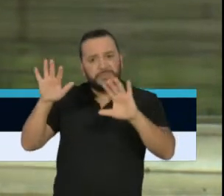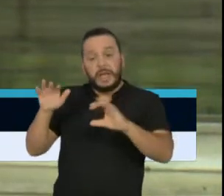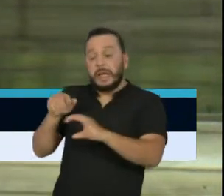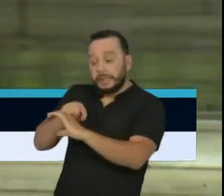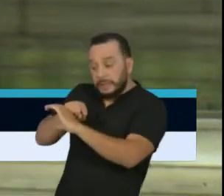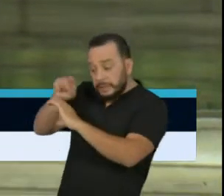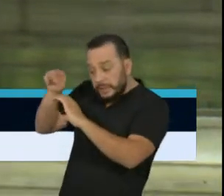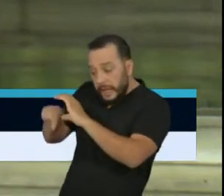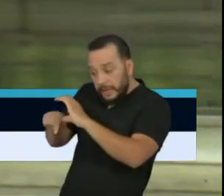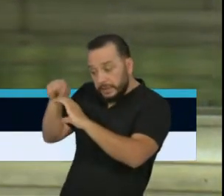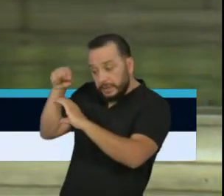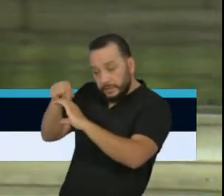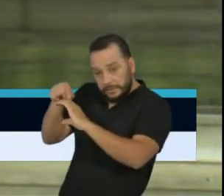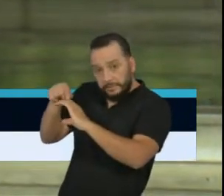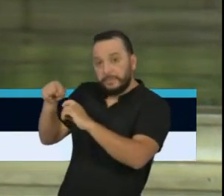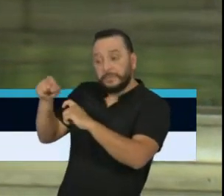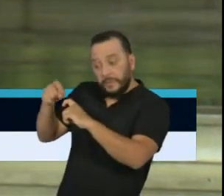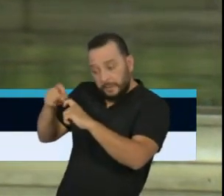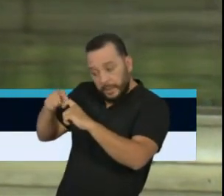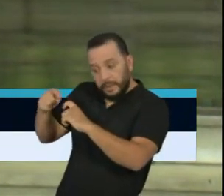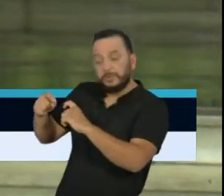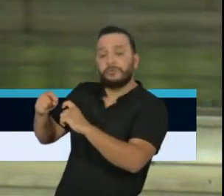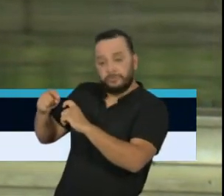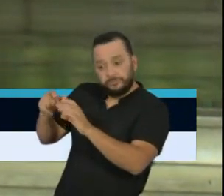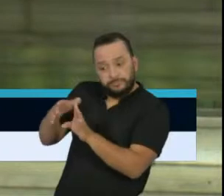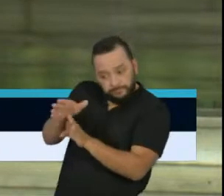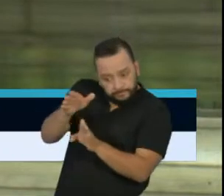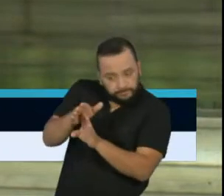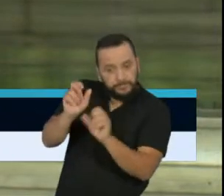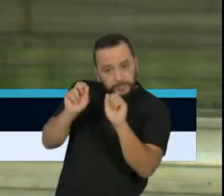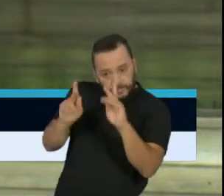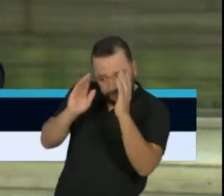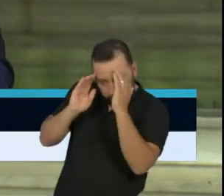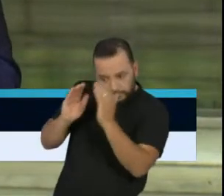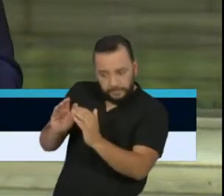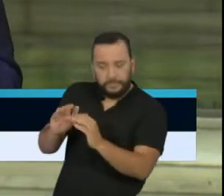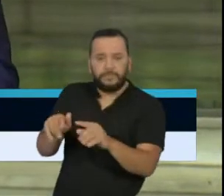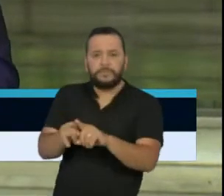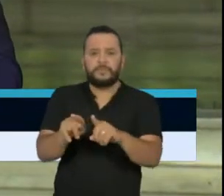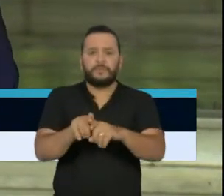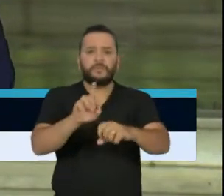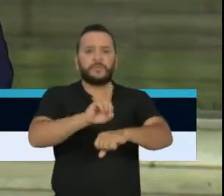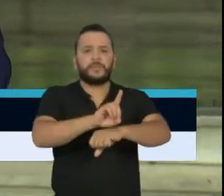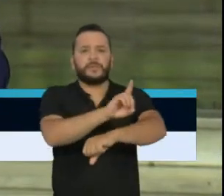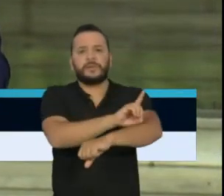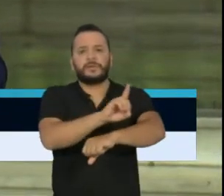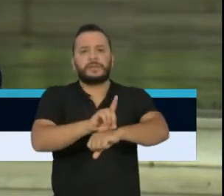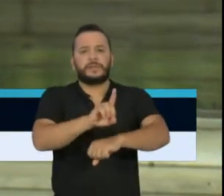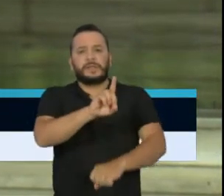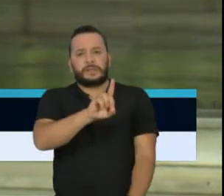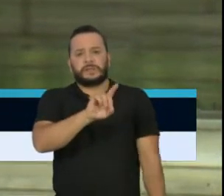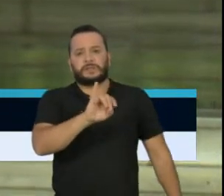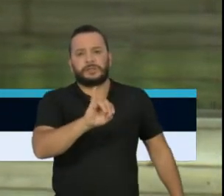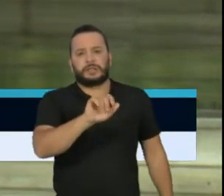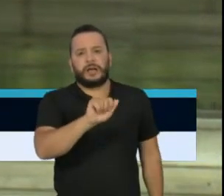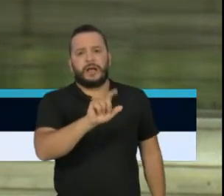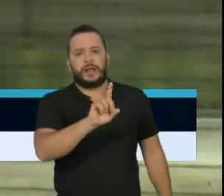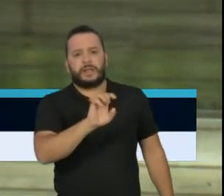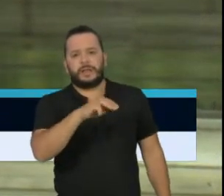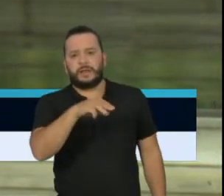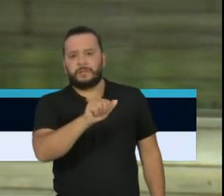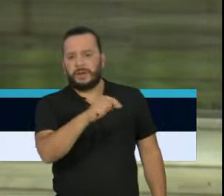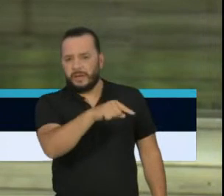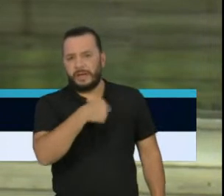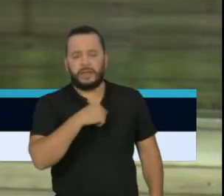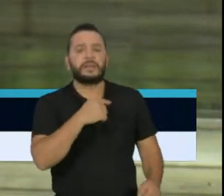ciência e da saúde. Em relação a Diadema, lamento que o prefeito tenha tomado essa atitude, sei que evidentemente ele está